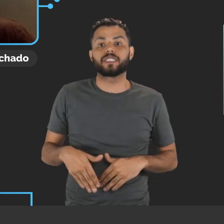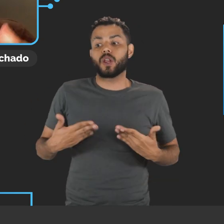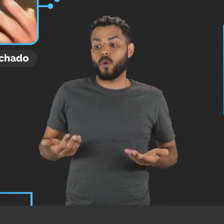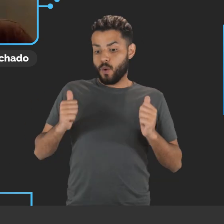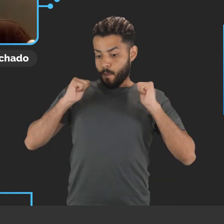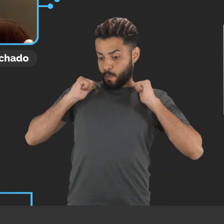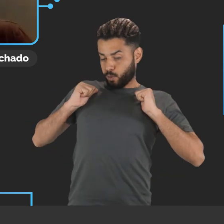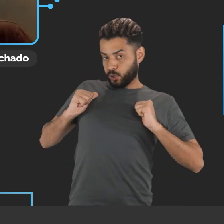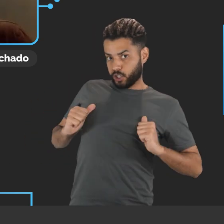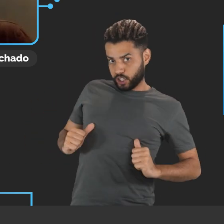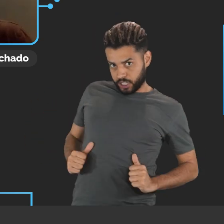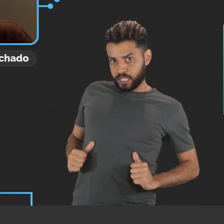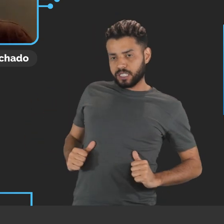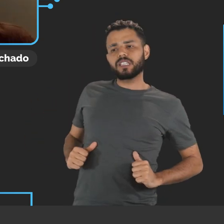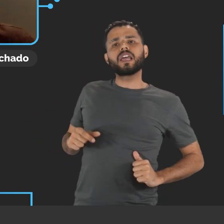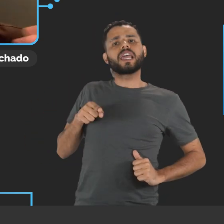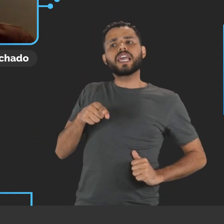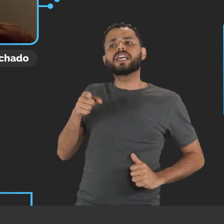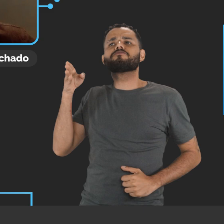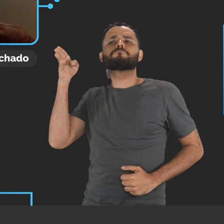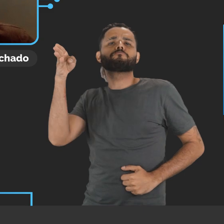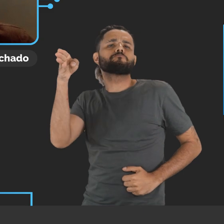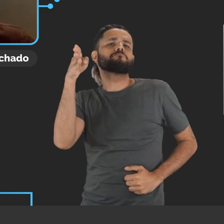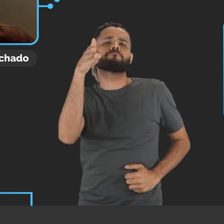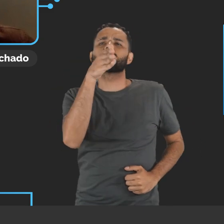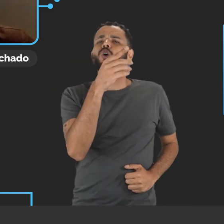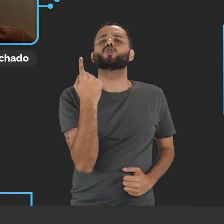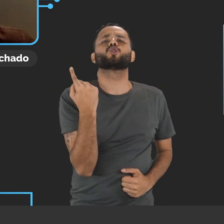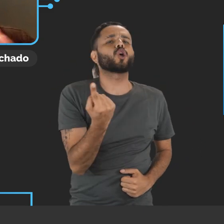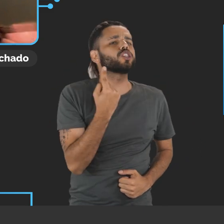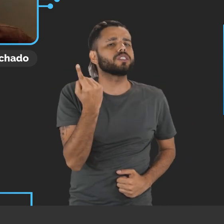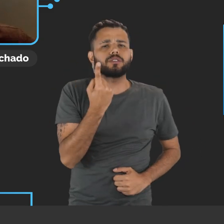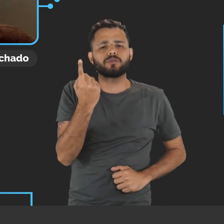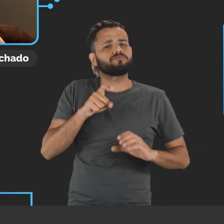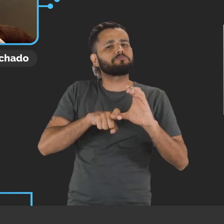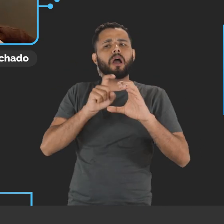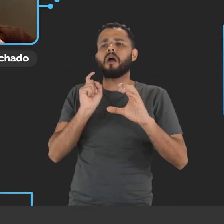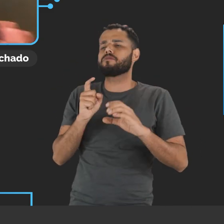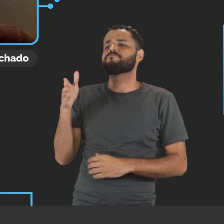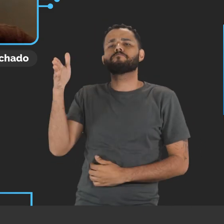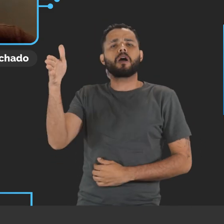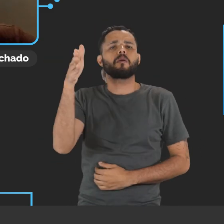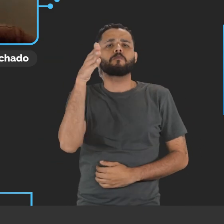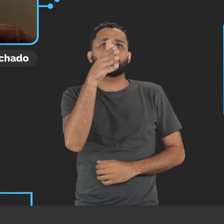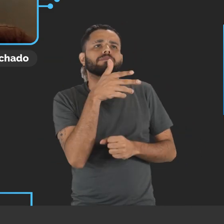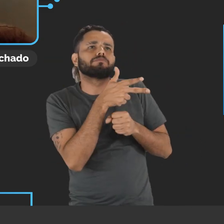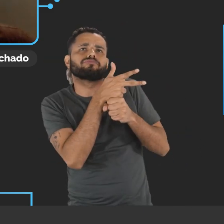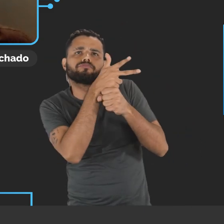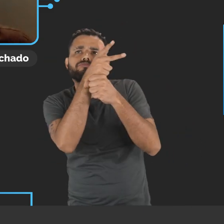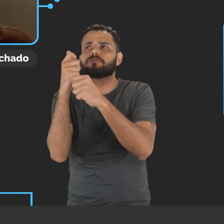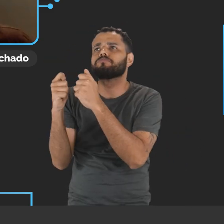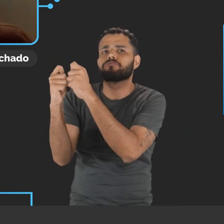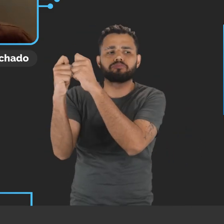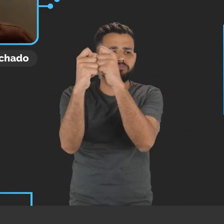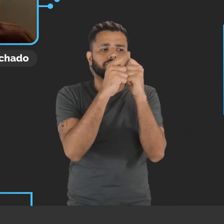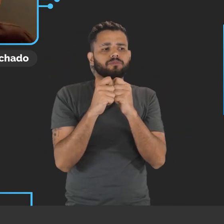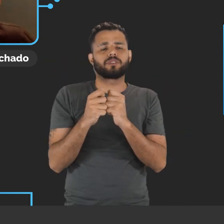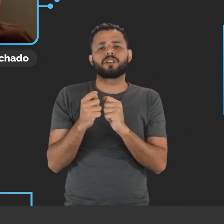estão pegando as mochilas e indo fazer os seus conteúdos com autonomia e com liberdade criativa